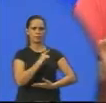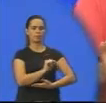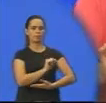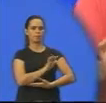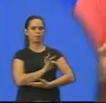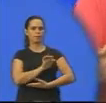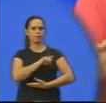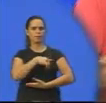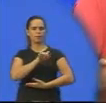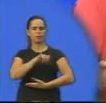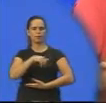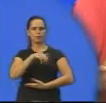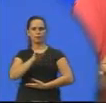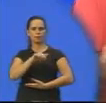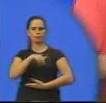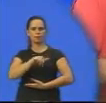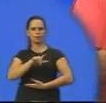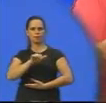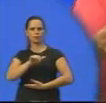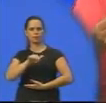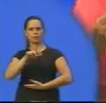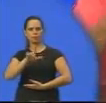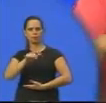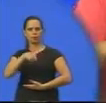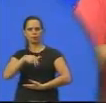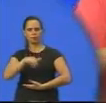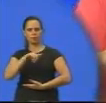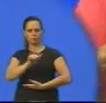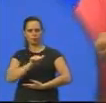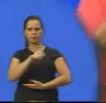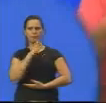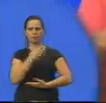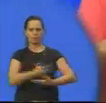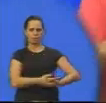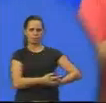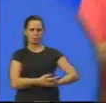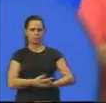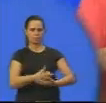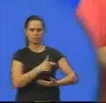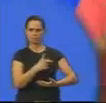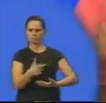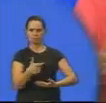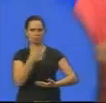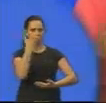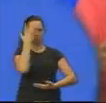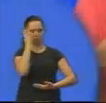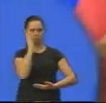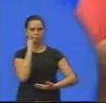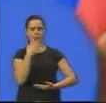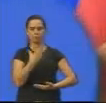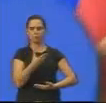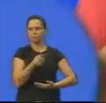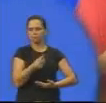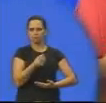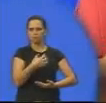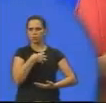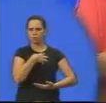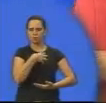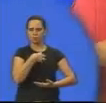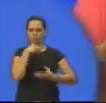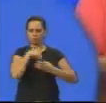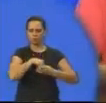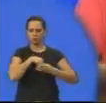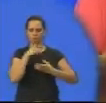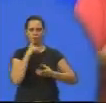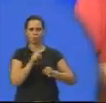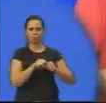chama fenilalanina e muitas crianças não têm o mecanismo adequado interno